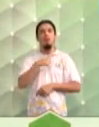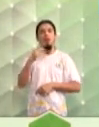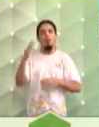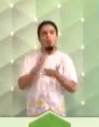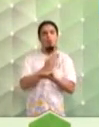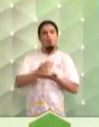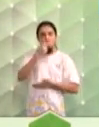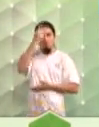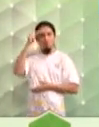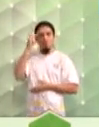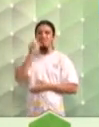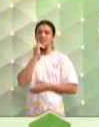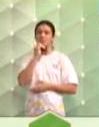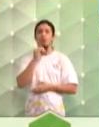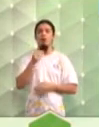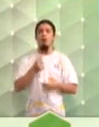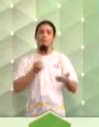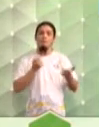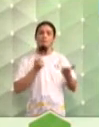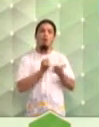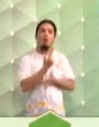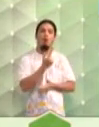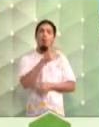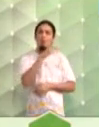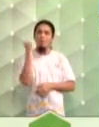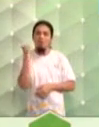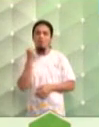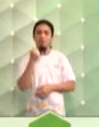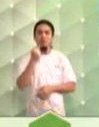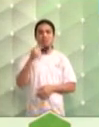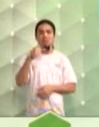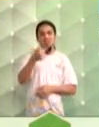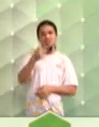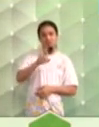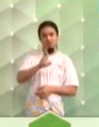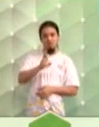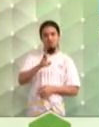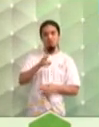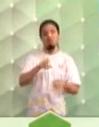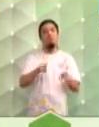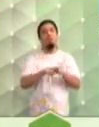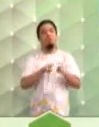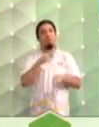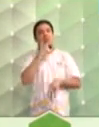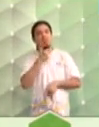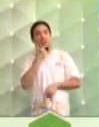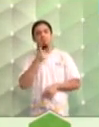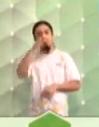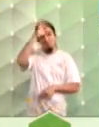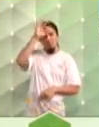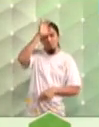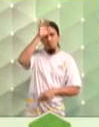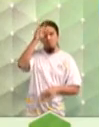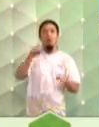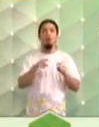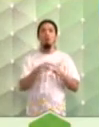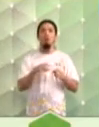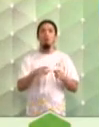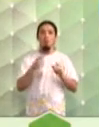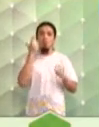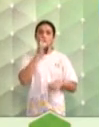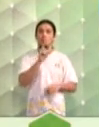pagaram R$7 em pães e queijo mussarela e ganharam R$1.000. Pessoas que